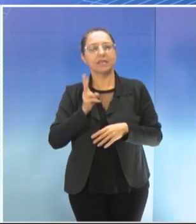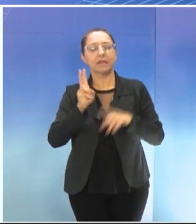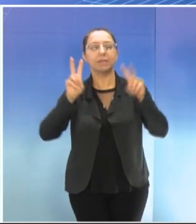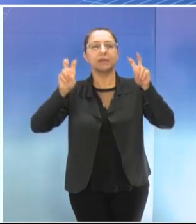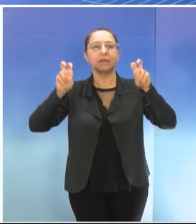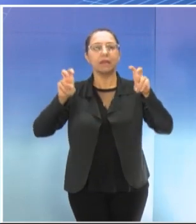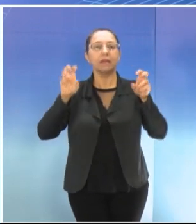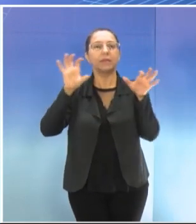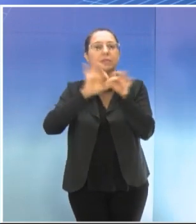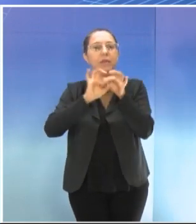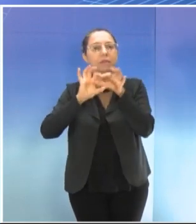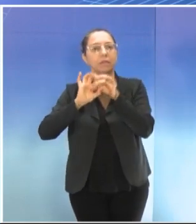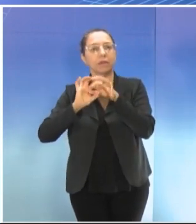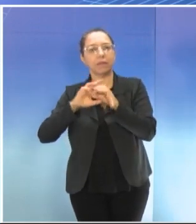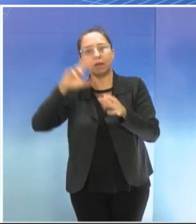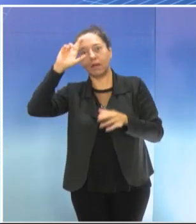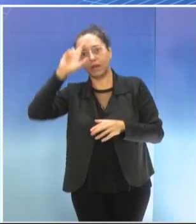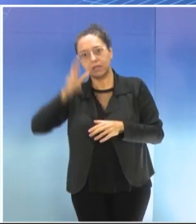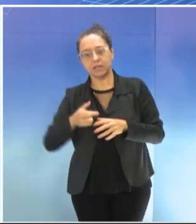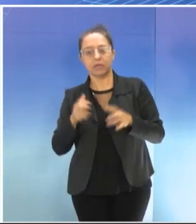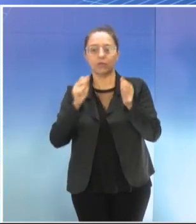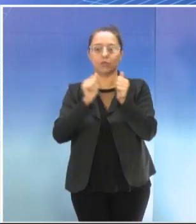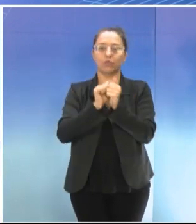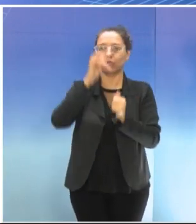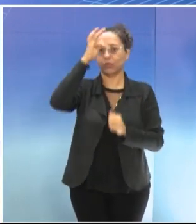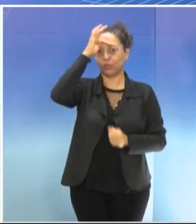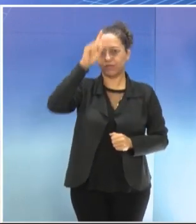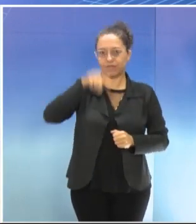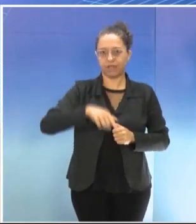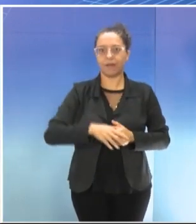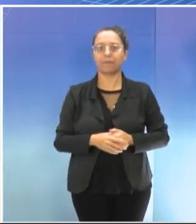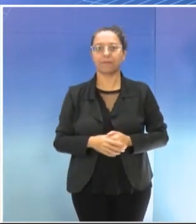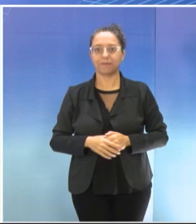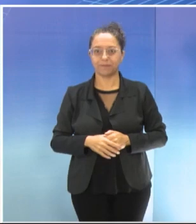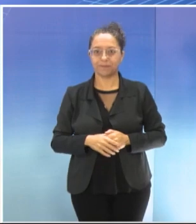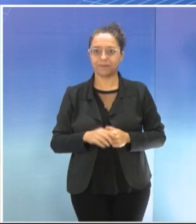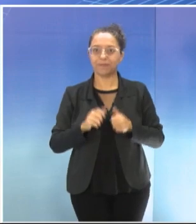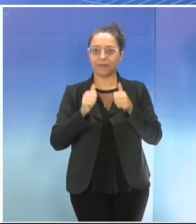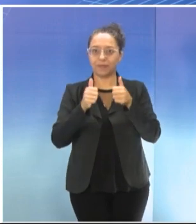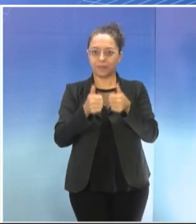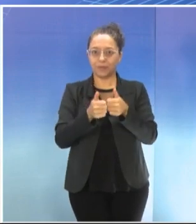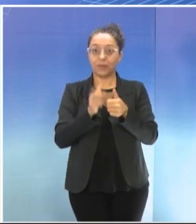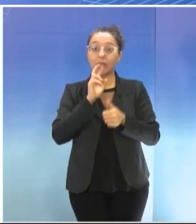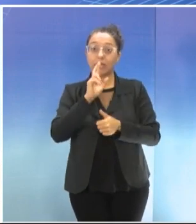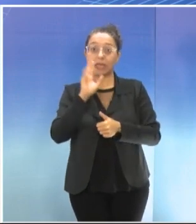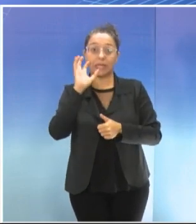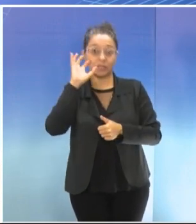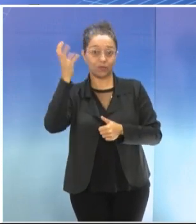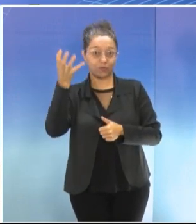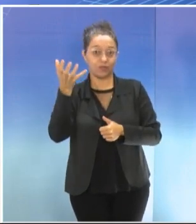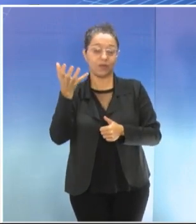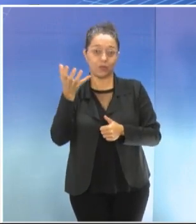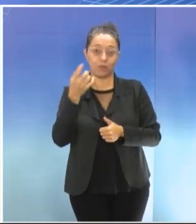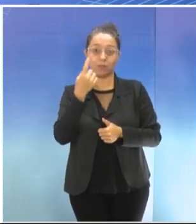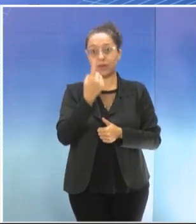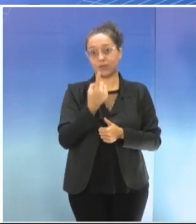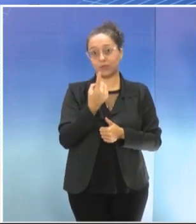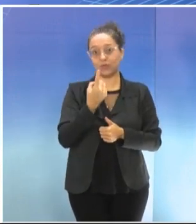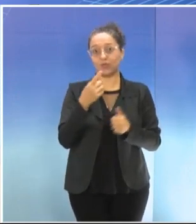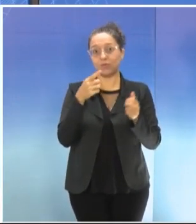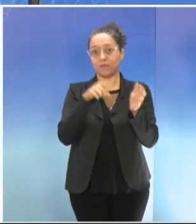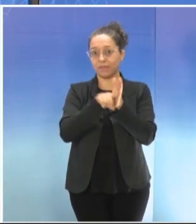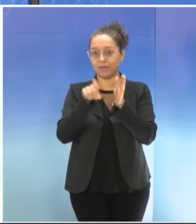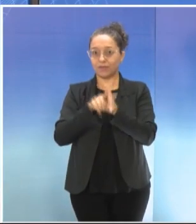eles sempre trabalham temas relacionados à razão e à fé. Então, resolvemos mais uma